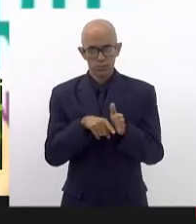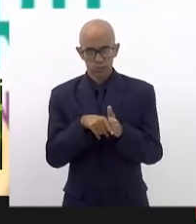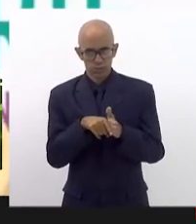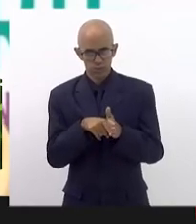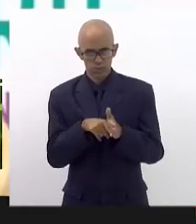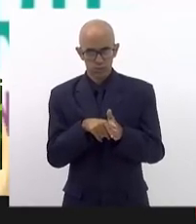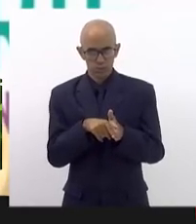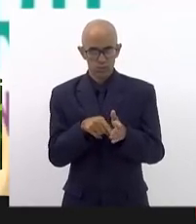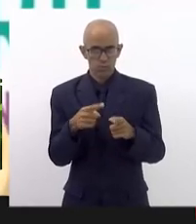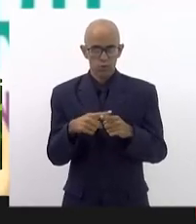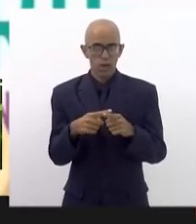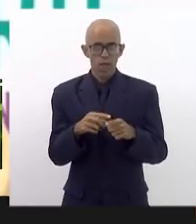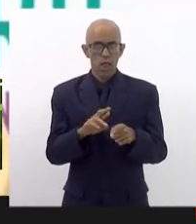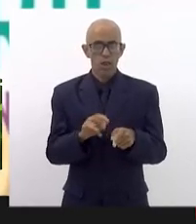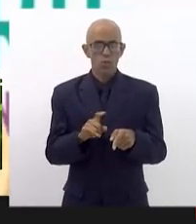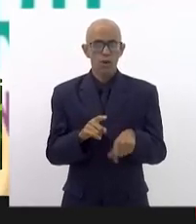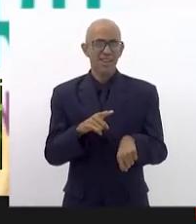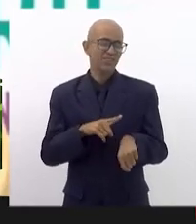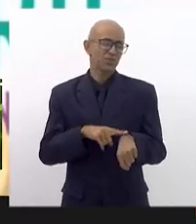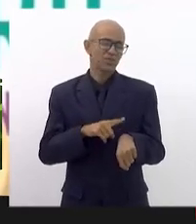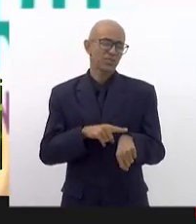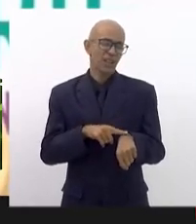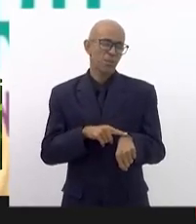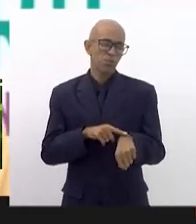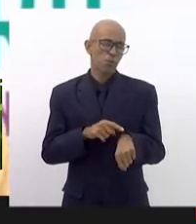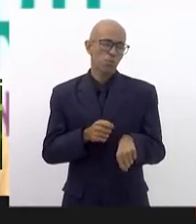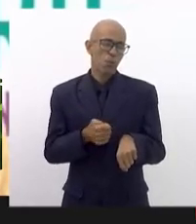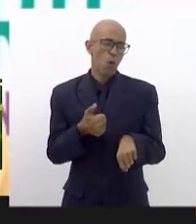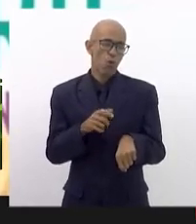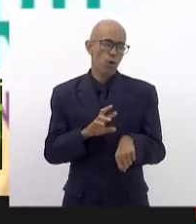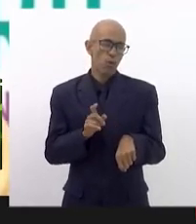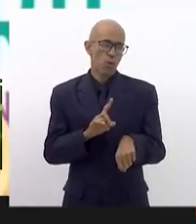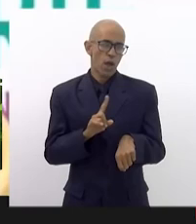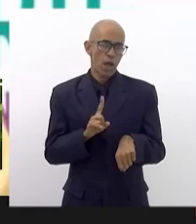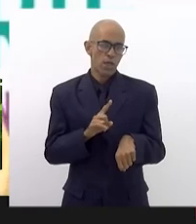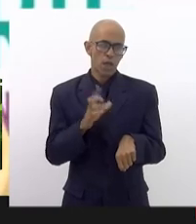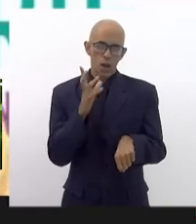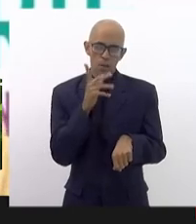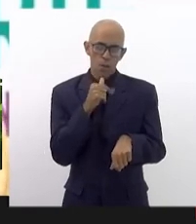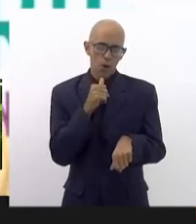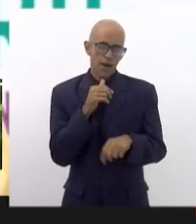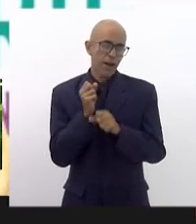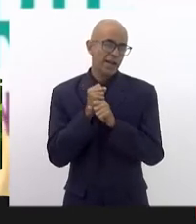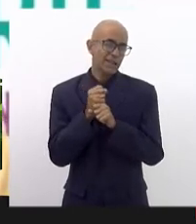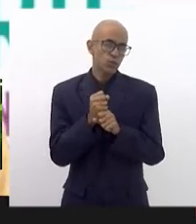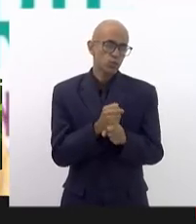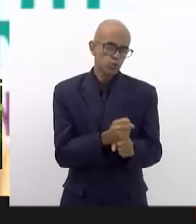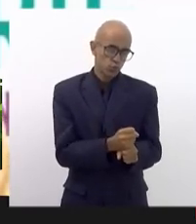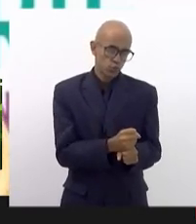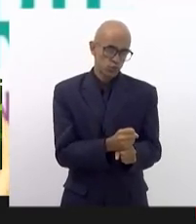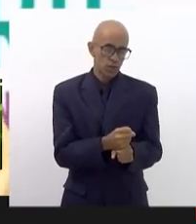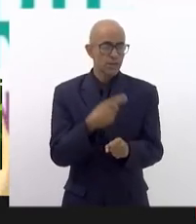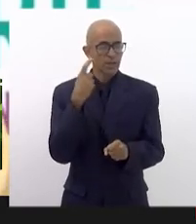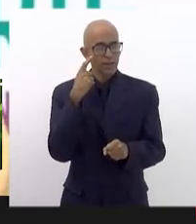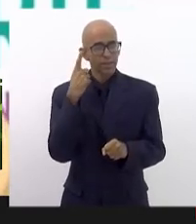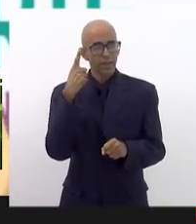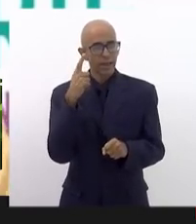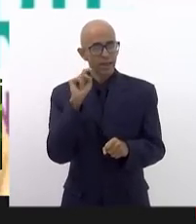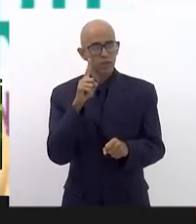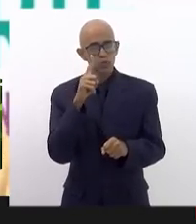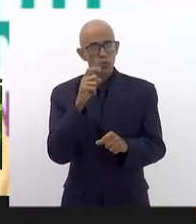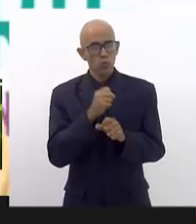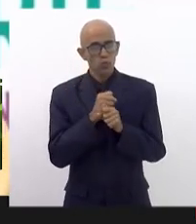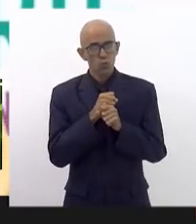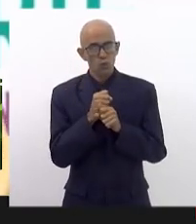de curta duração, de duração apenas de um ano. E essa visão anual de alocação